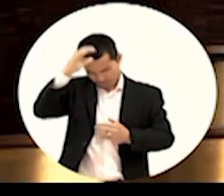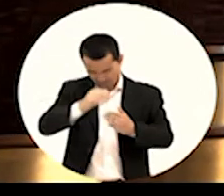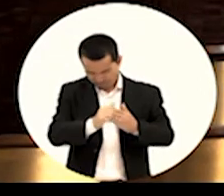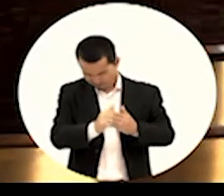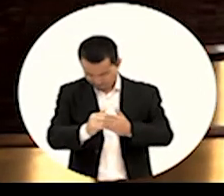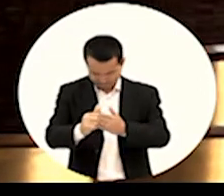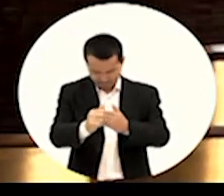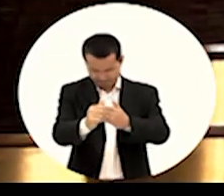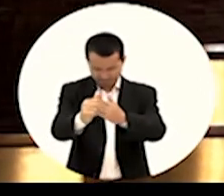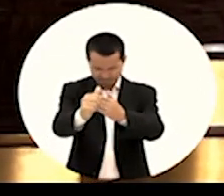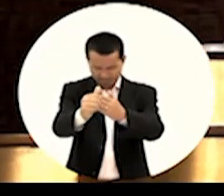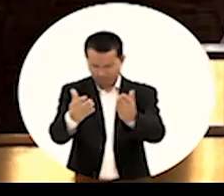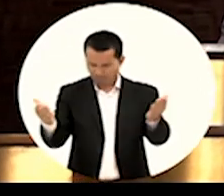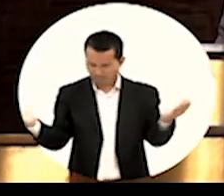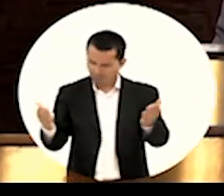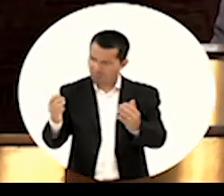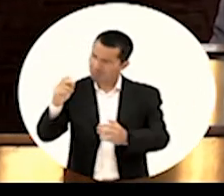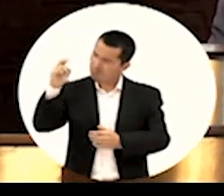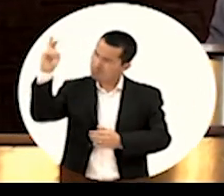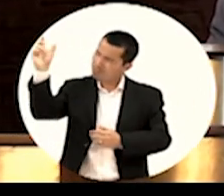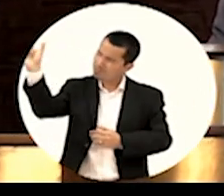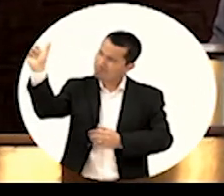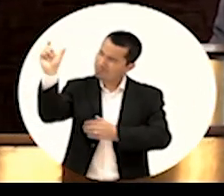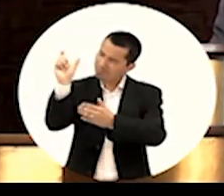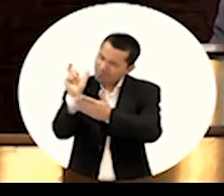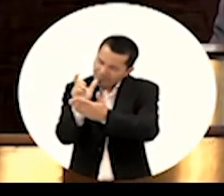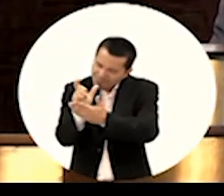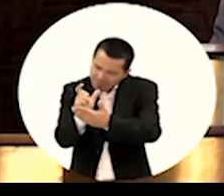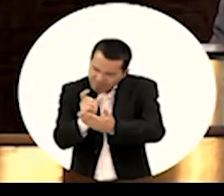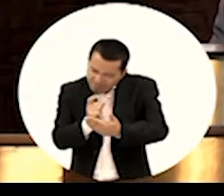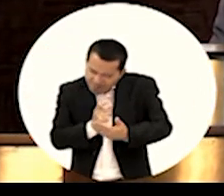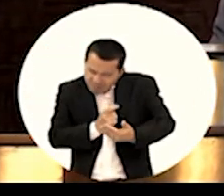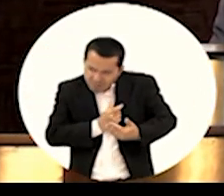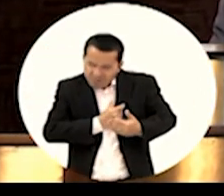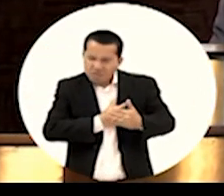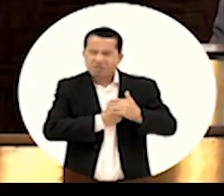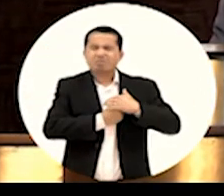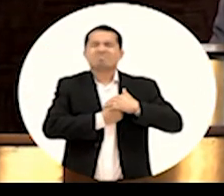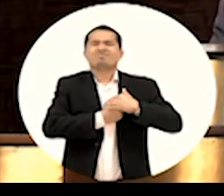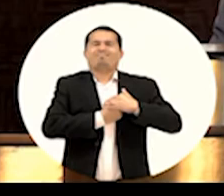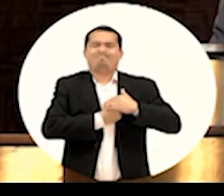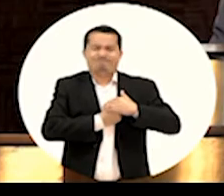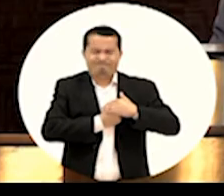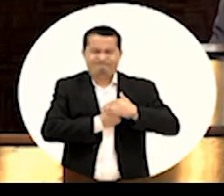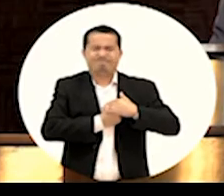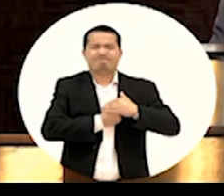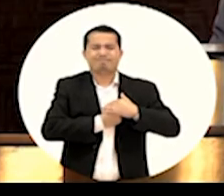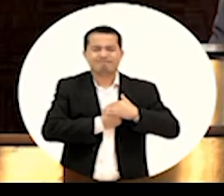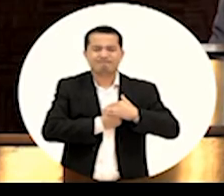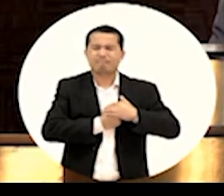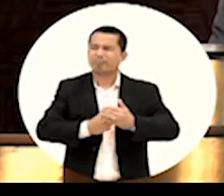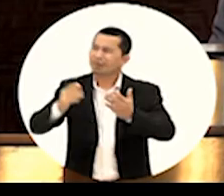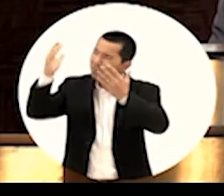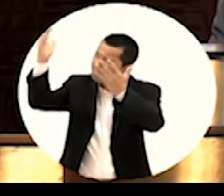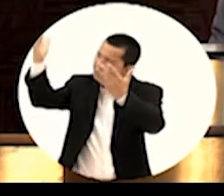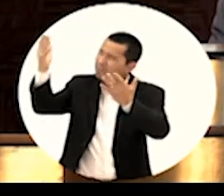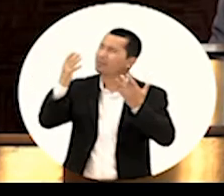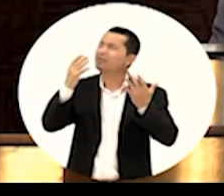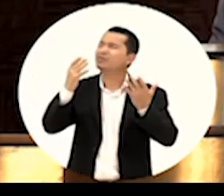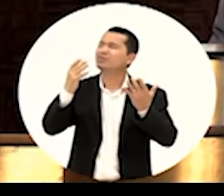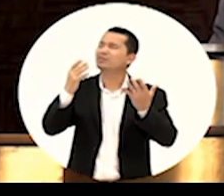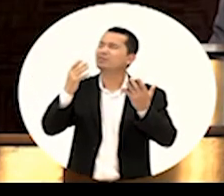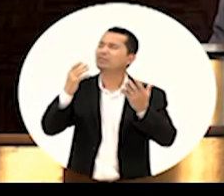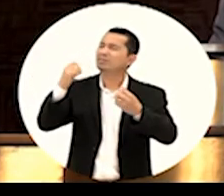Teu Espírito, e que nessa hora a Tua palavra possa ser aplicada aos nossos